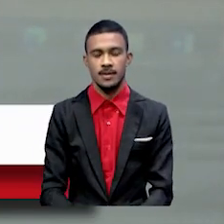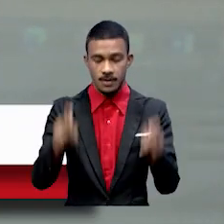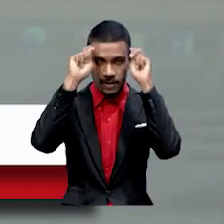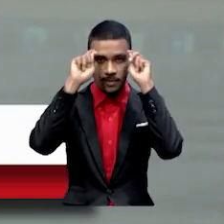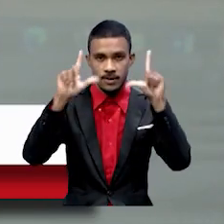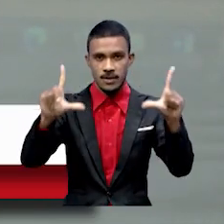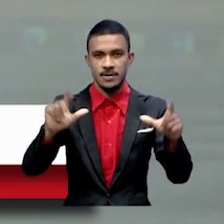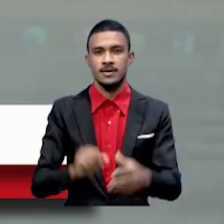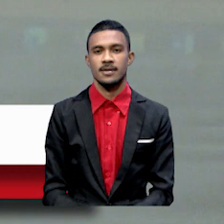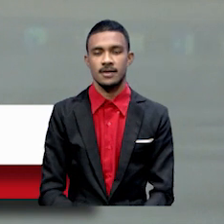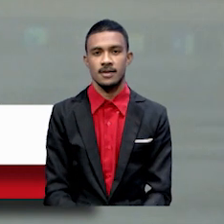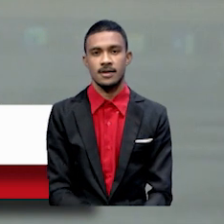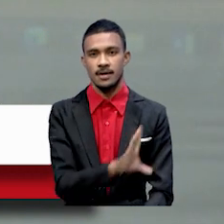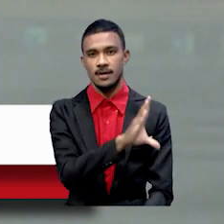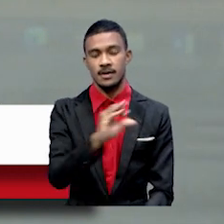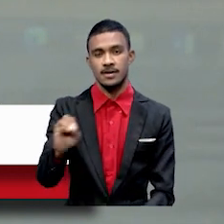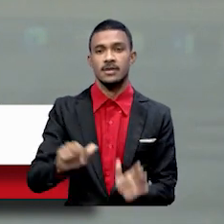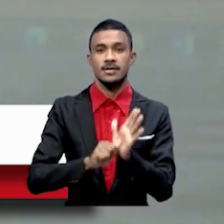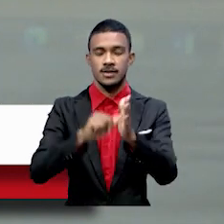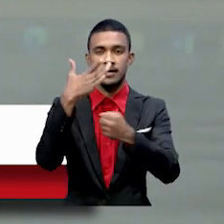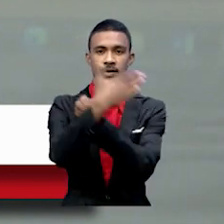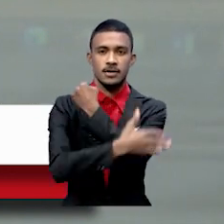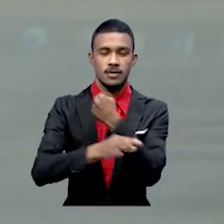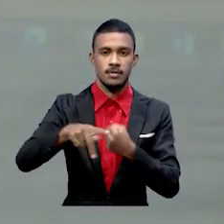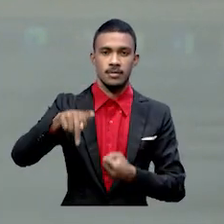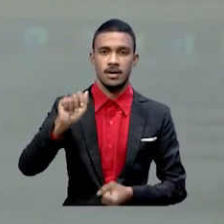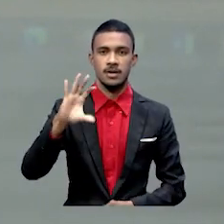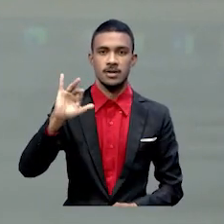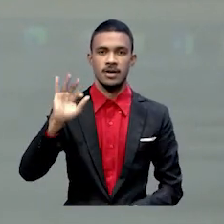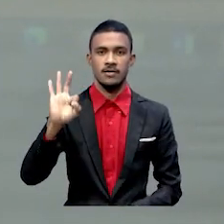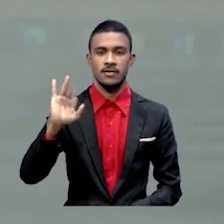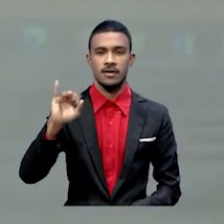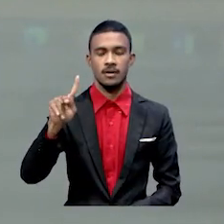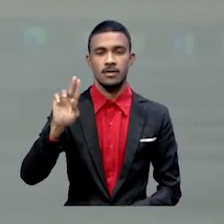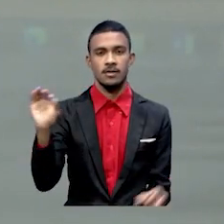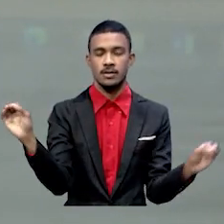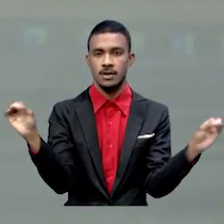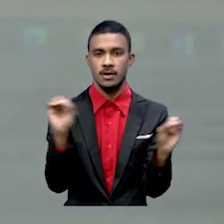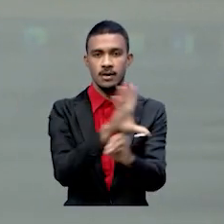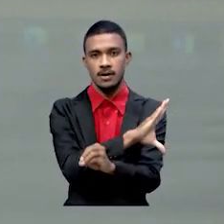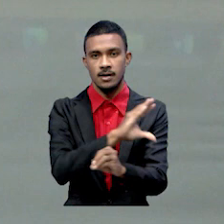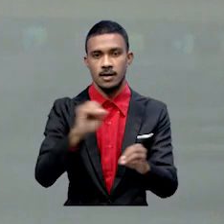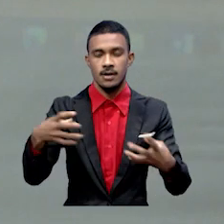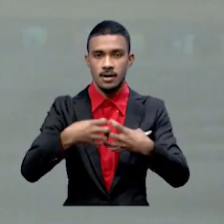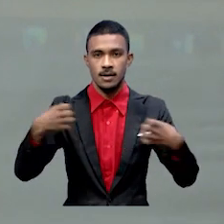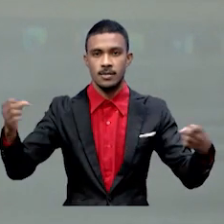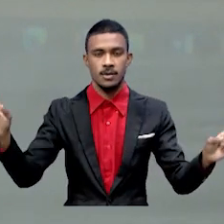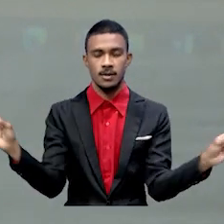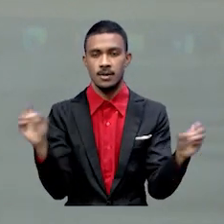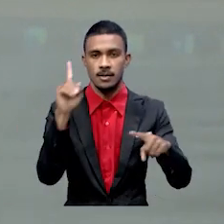Timor-Leste, apesar de ser um país pacífico e sem inimigos, não pode, no